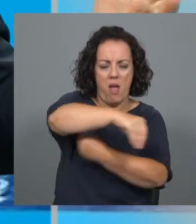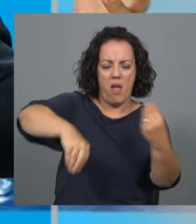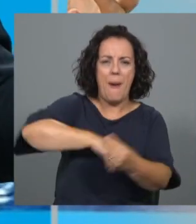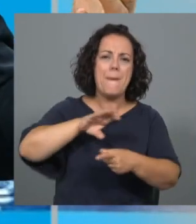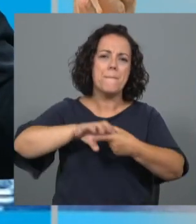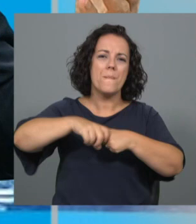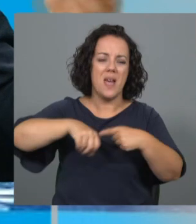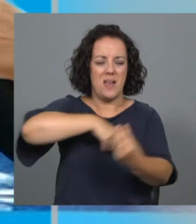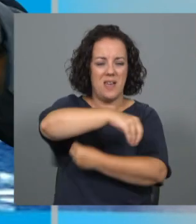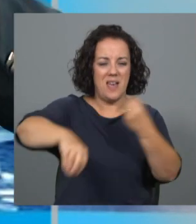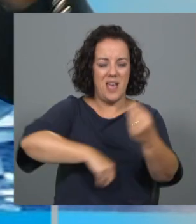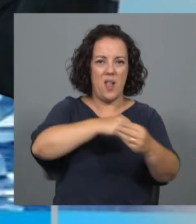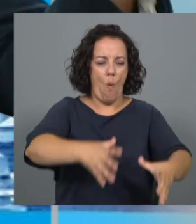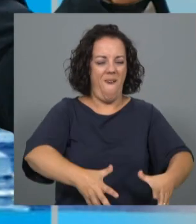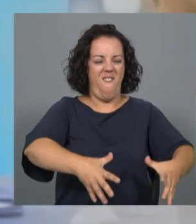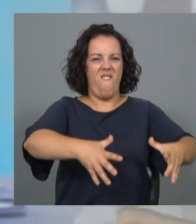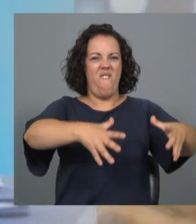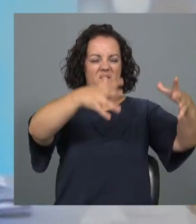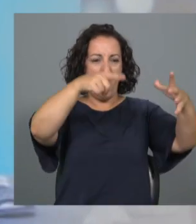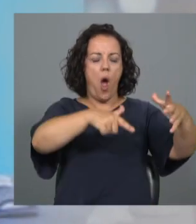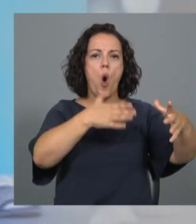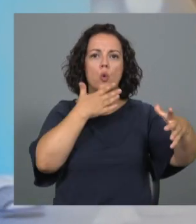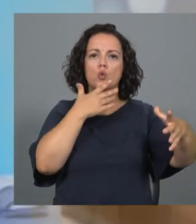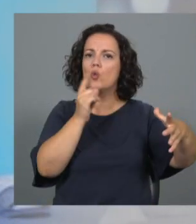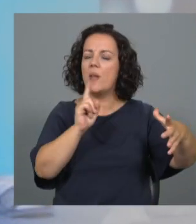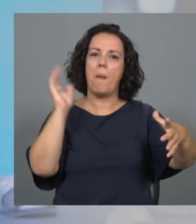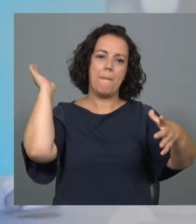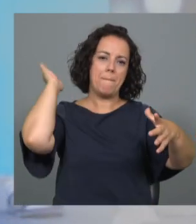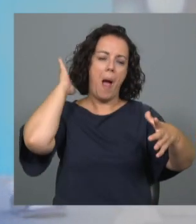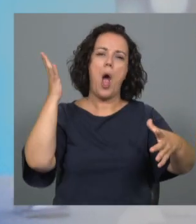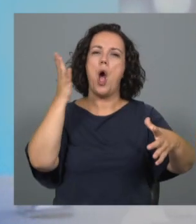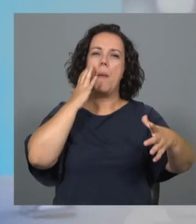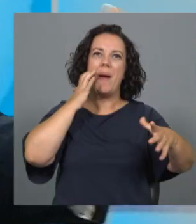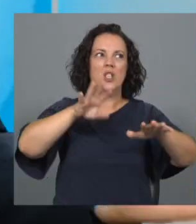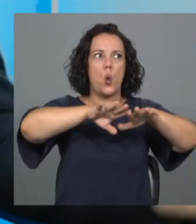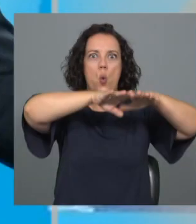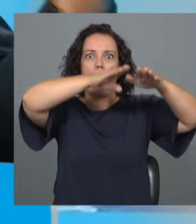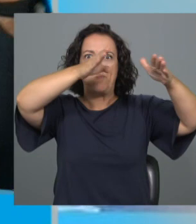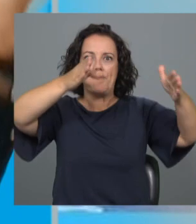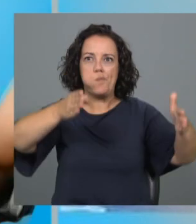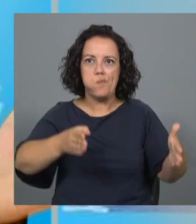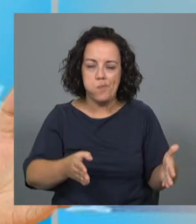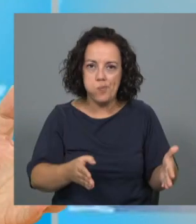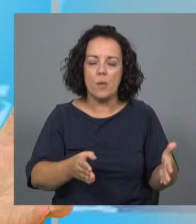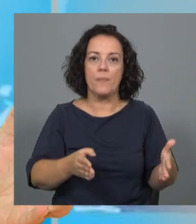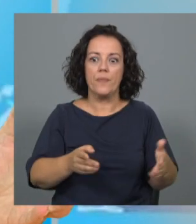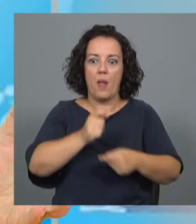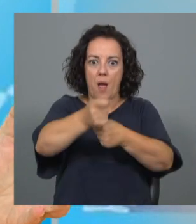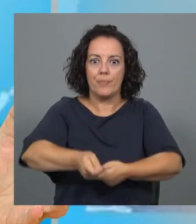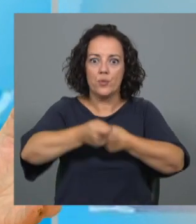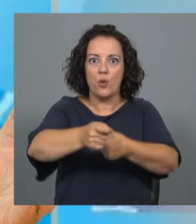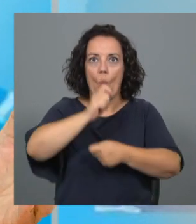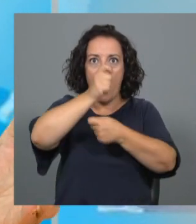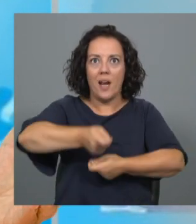era suficiente. Tinham que pôr cobertos com plásticos enormes a produção agrícola de muitas